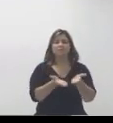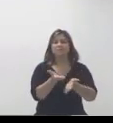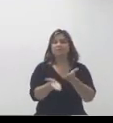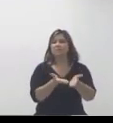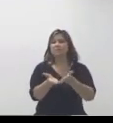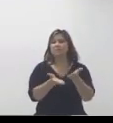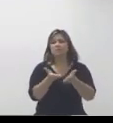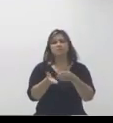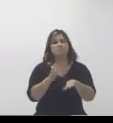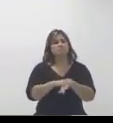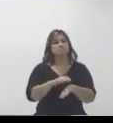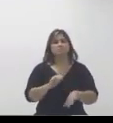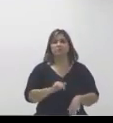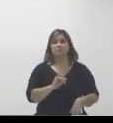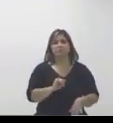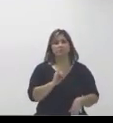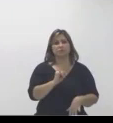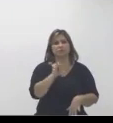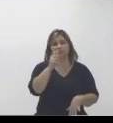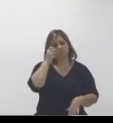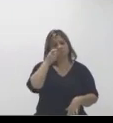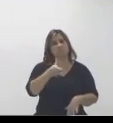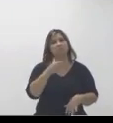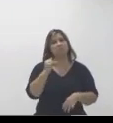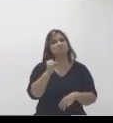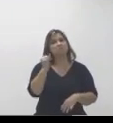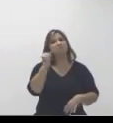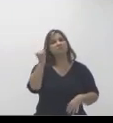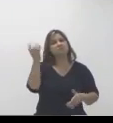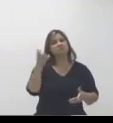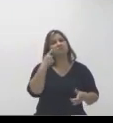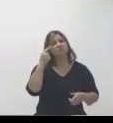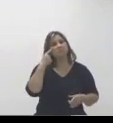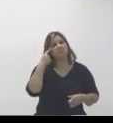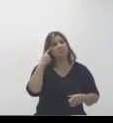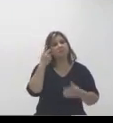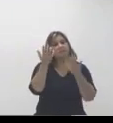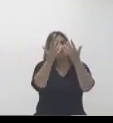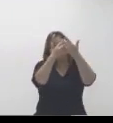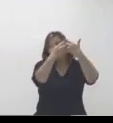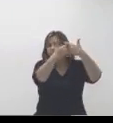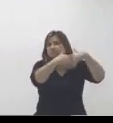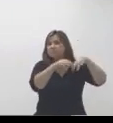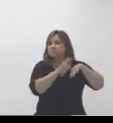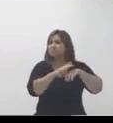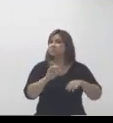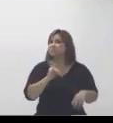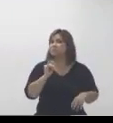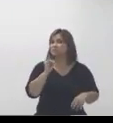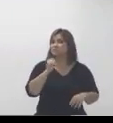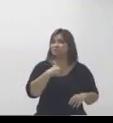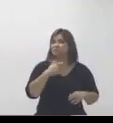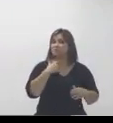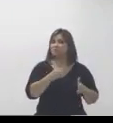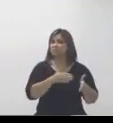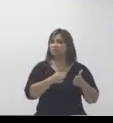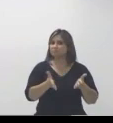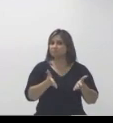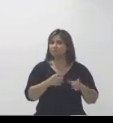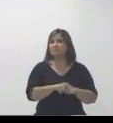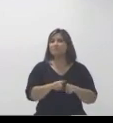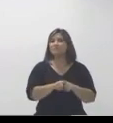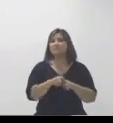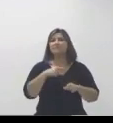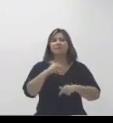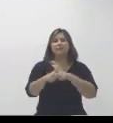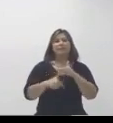extremamente é interessante é extremamente reflexivo e eu acho que esse é o caminho e temos que